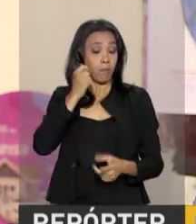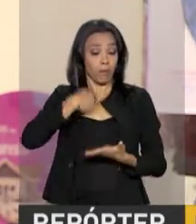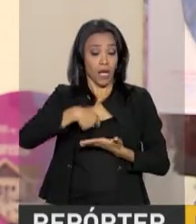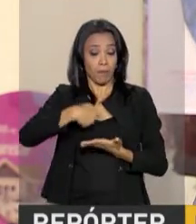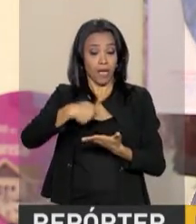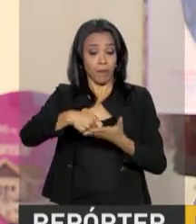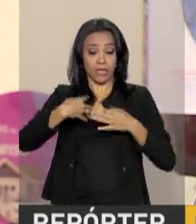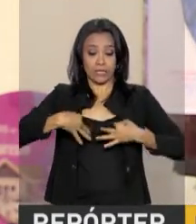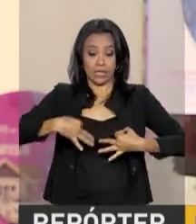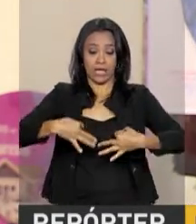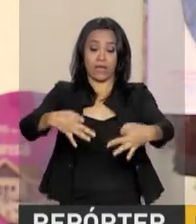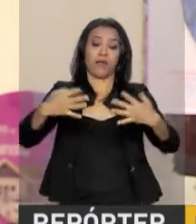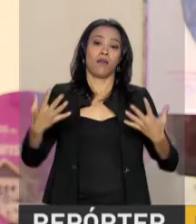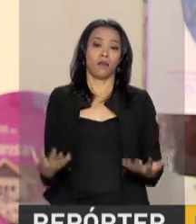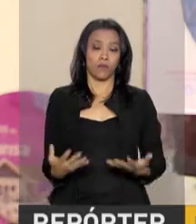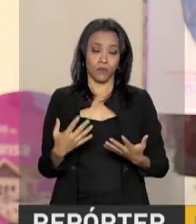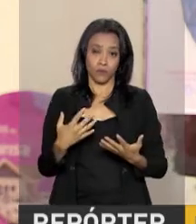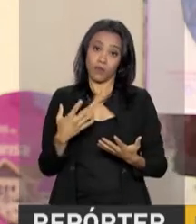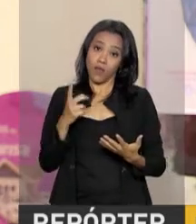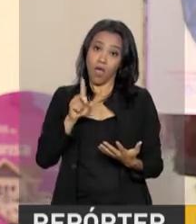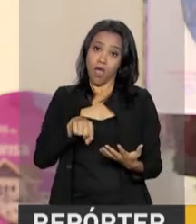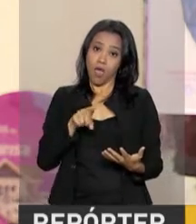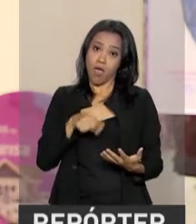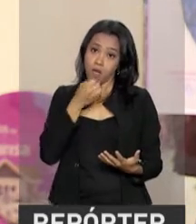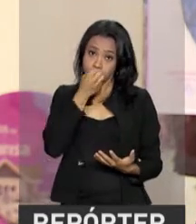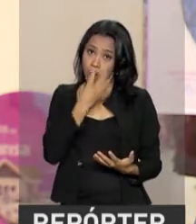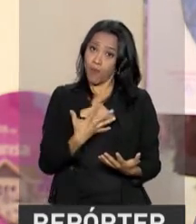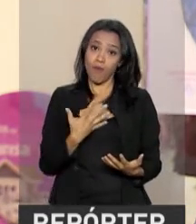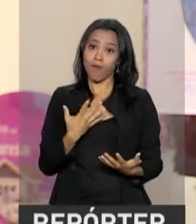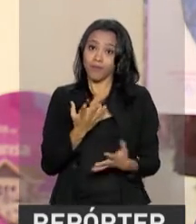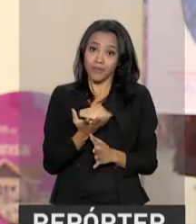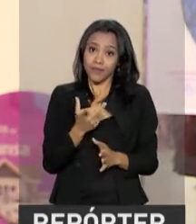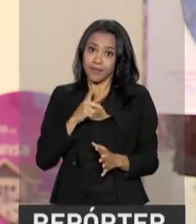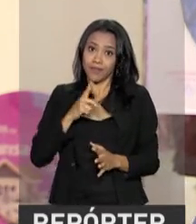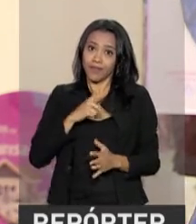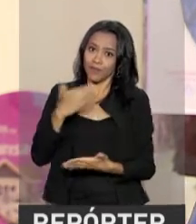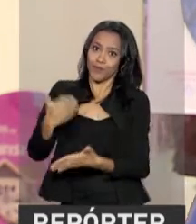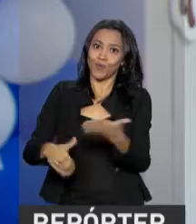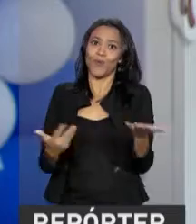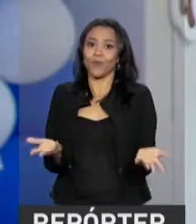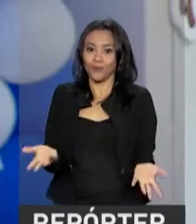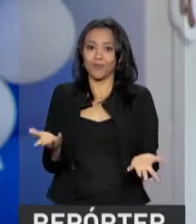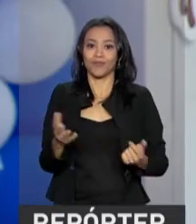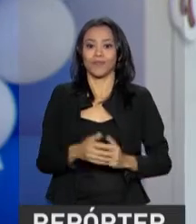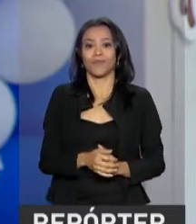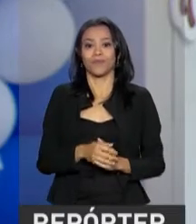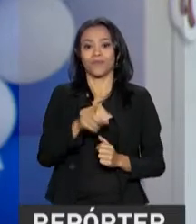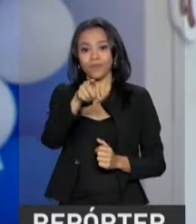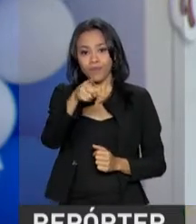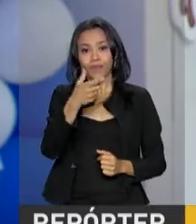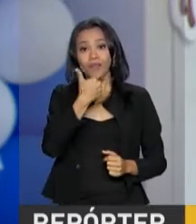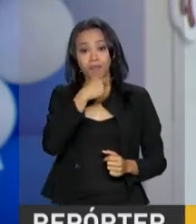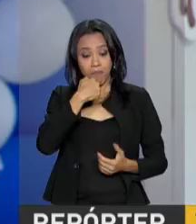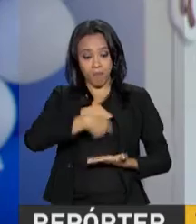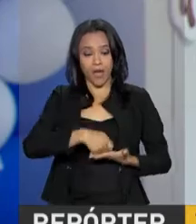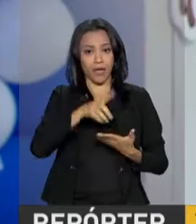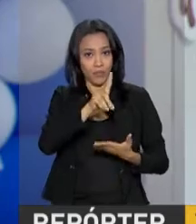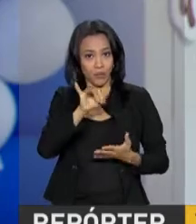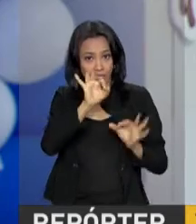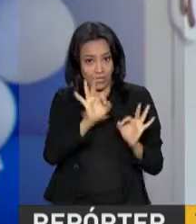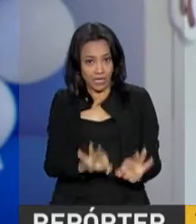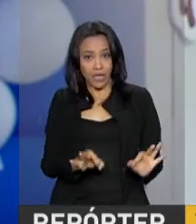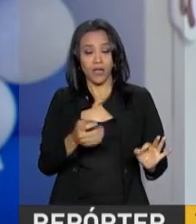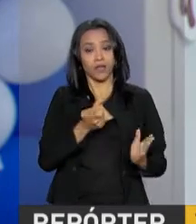com suas com a sua fhoto paga em dia é é essencial que você tenha uma vantagem com isso ele já paga em dia e nelly